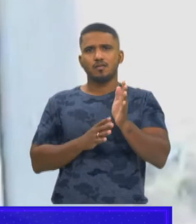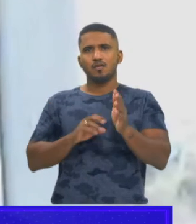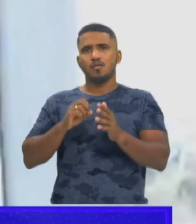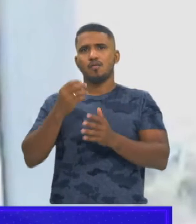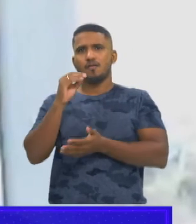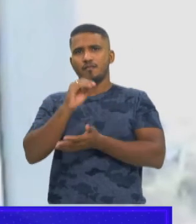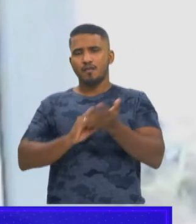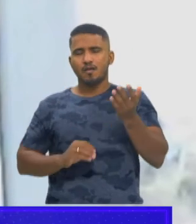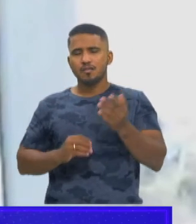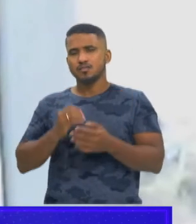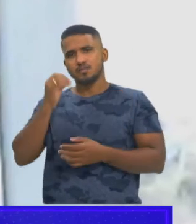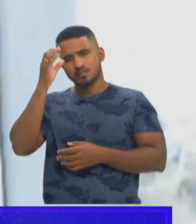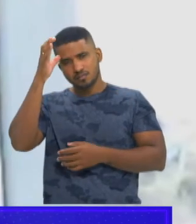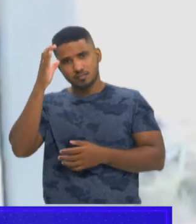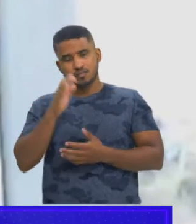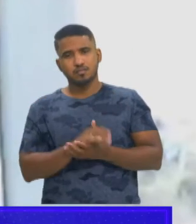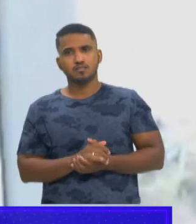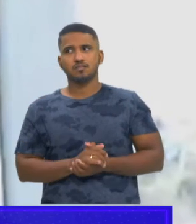conhecimento.